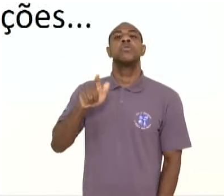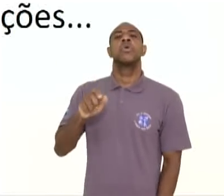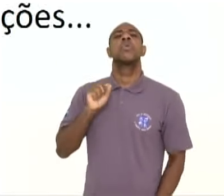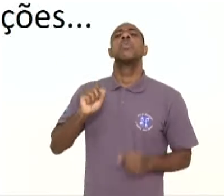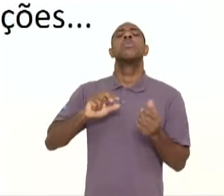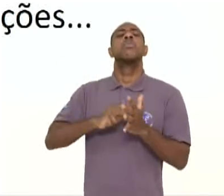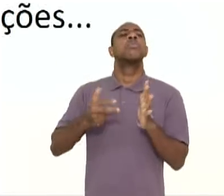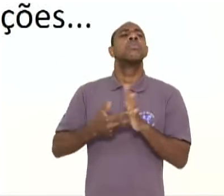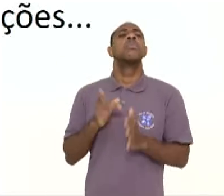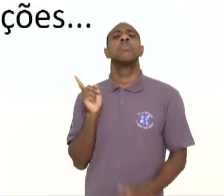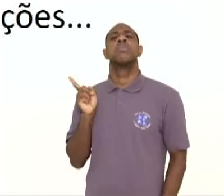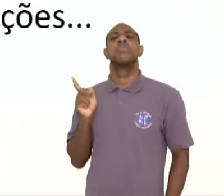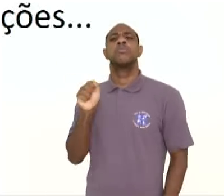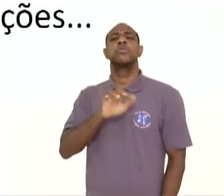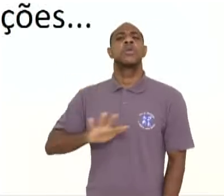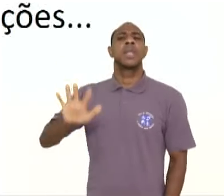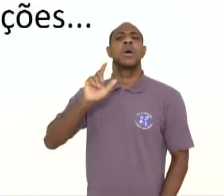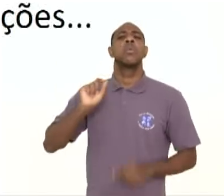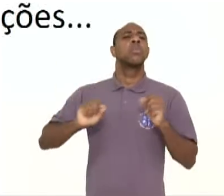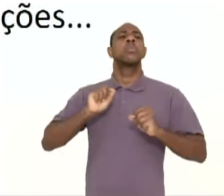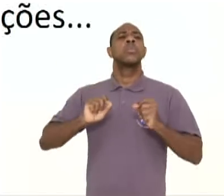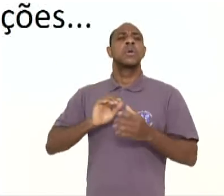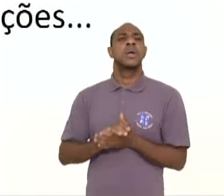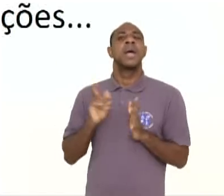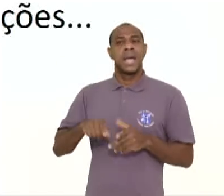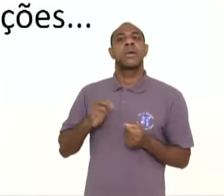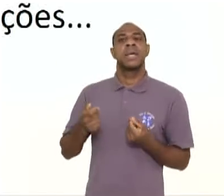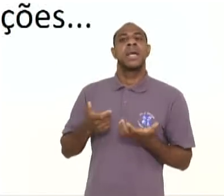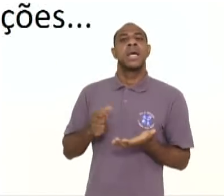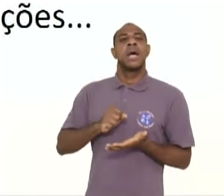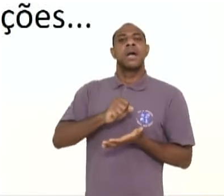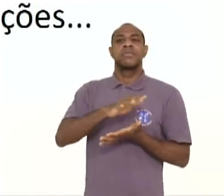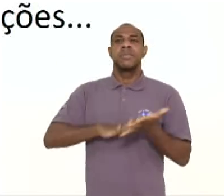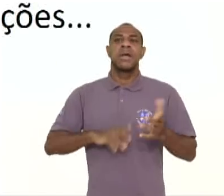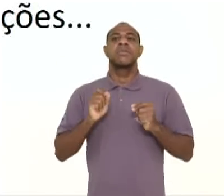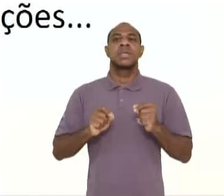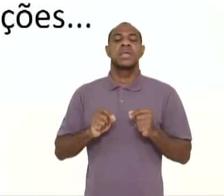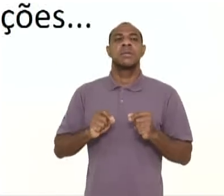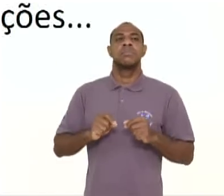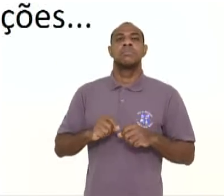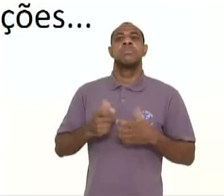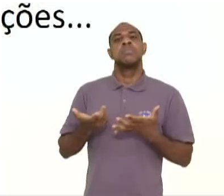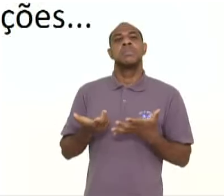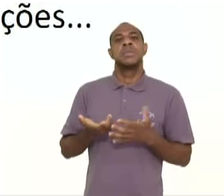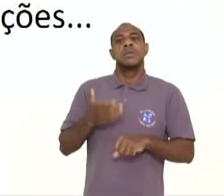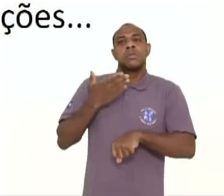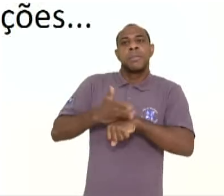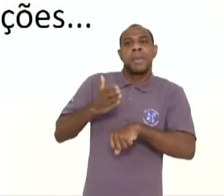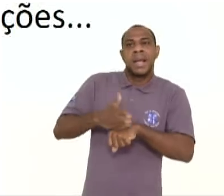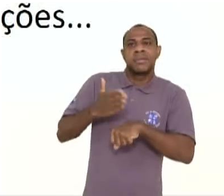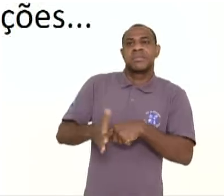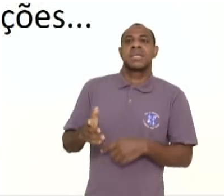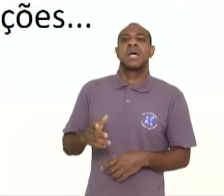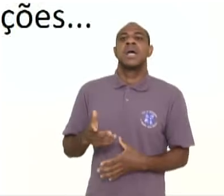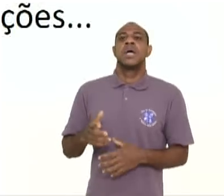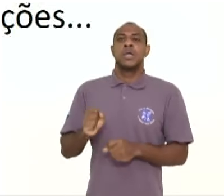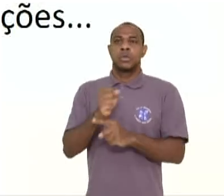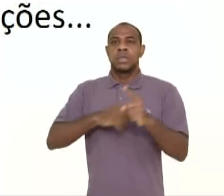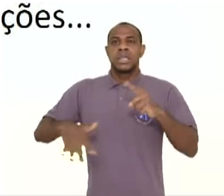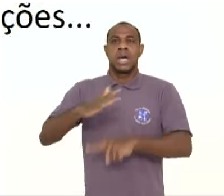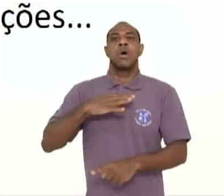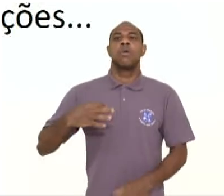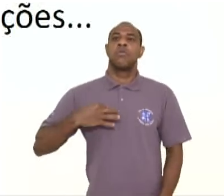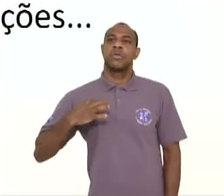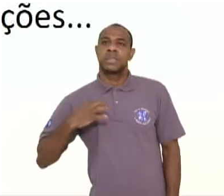jogo num contexto geral, né? Então, jogo são atividades sociais e culturais voluntárias,